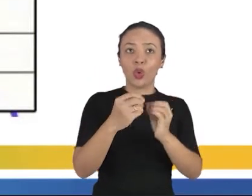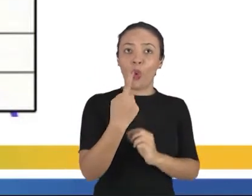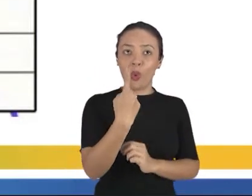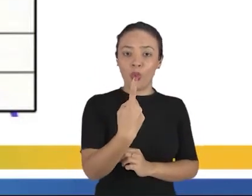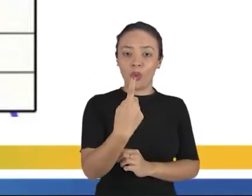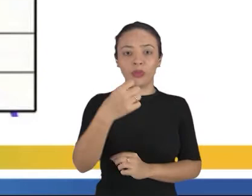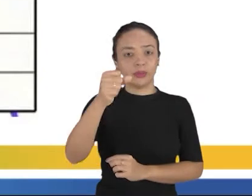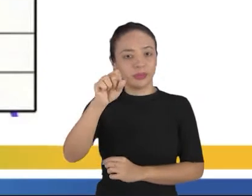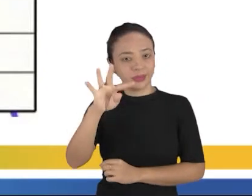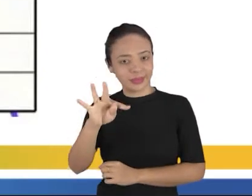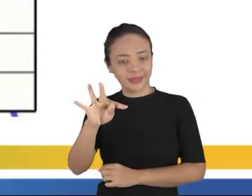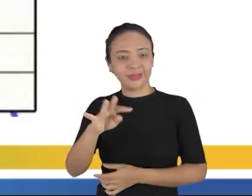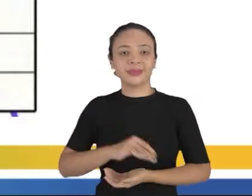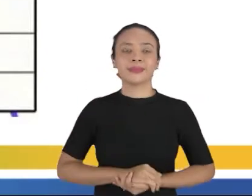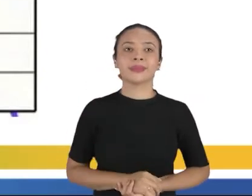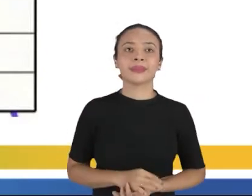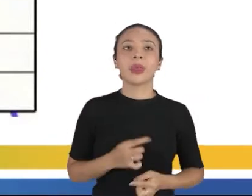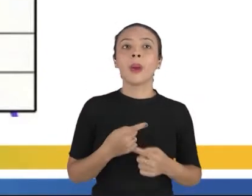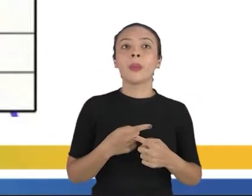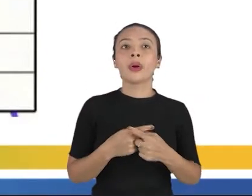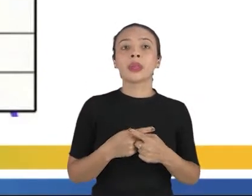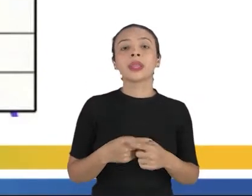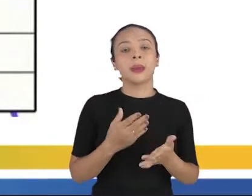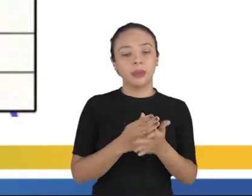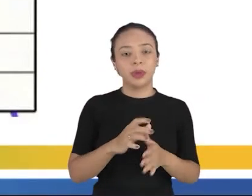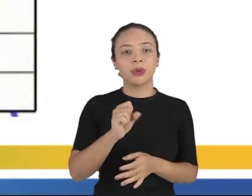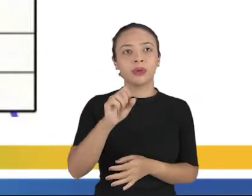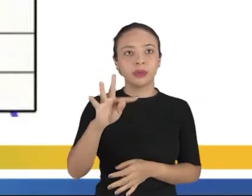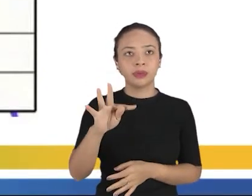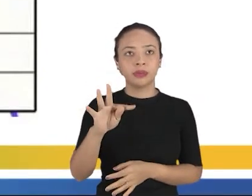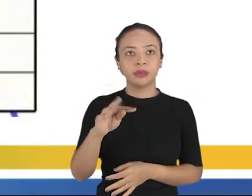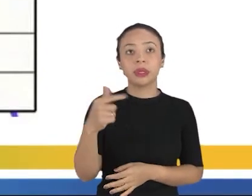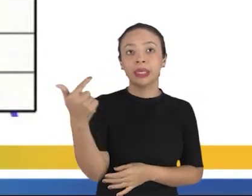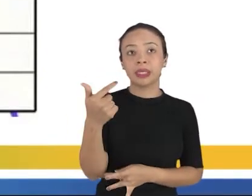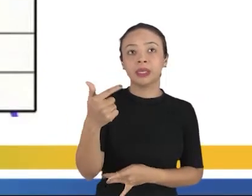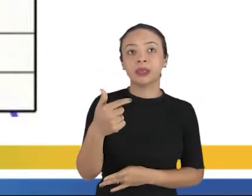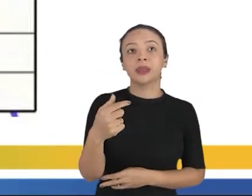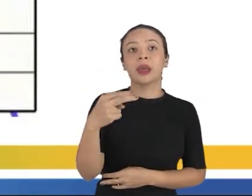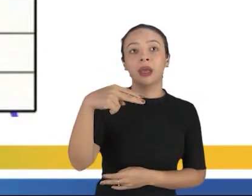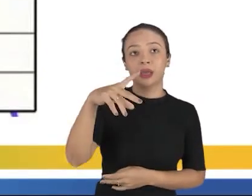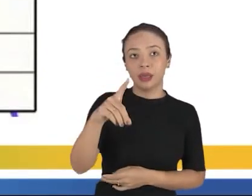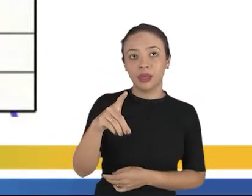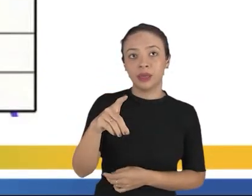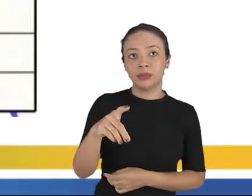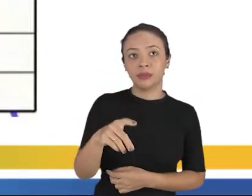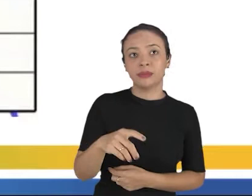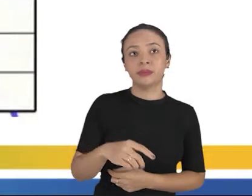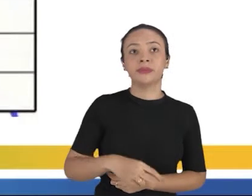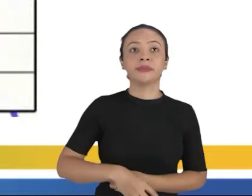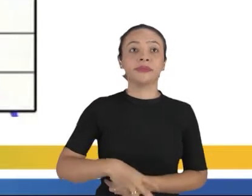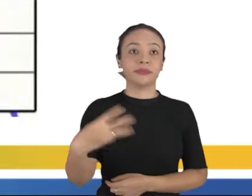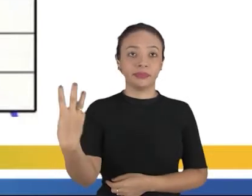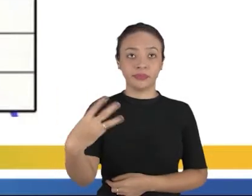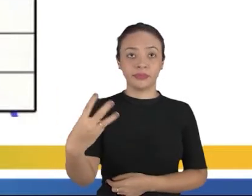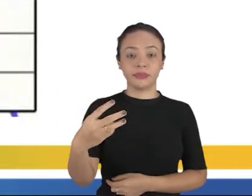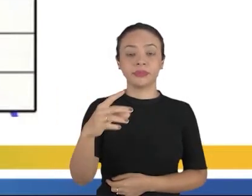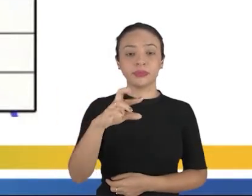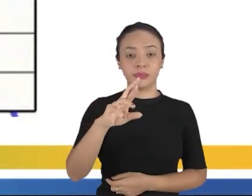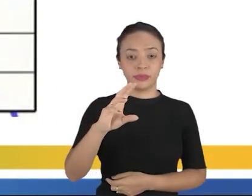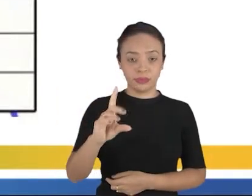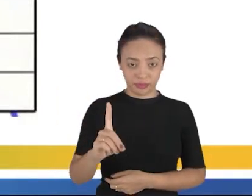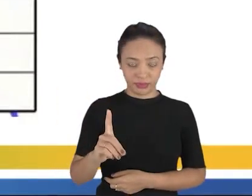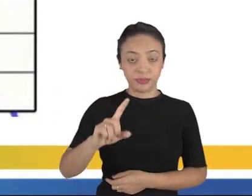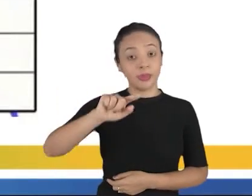first termina com ST, ok? Second vai ser abreviado com ND, third com RD e a partir do quarto